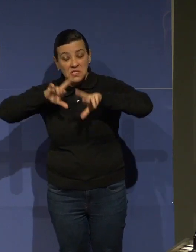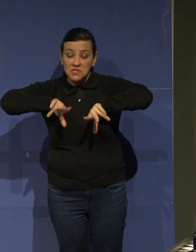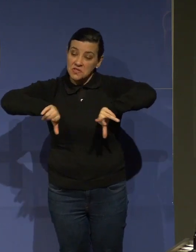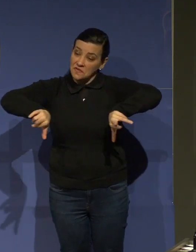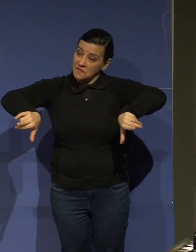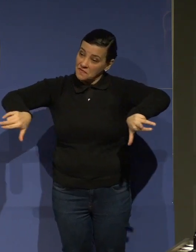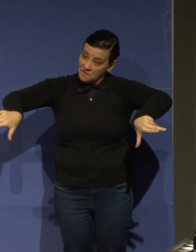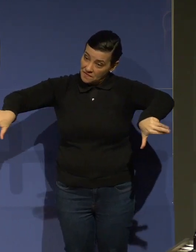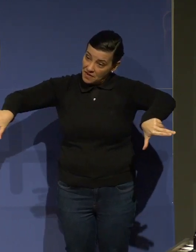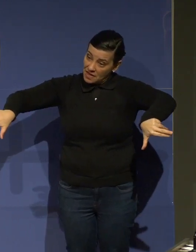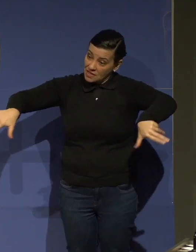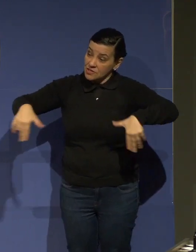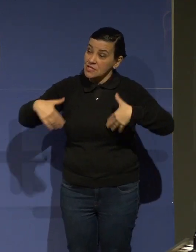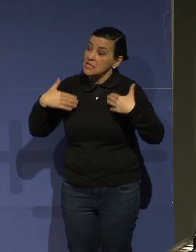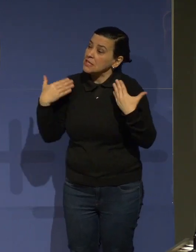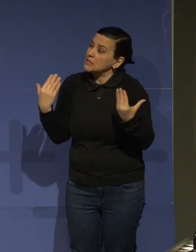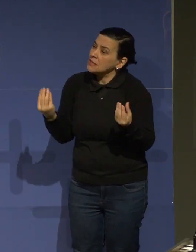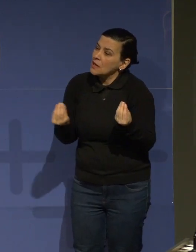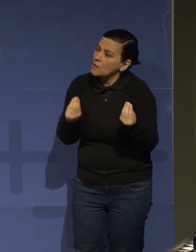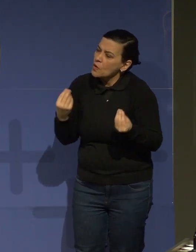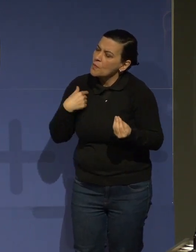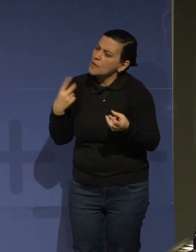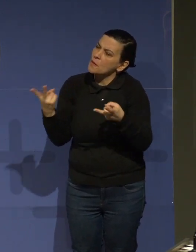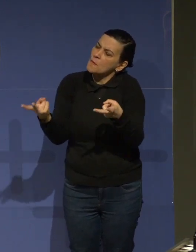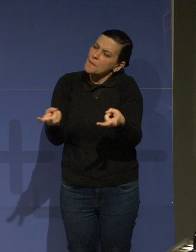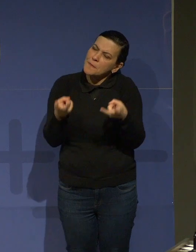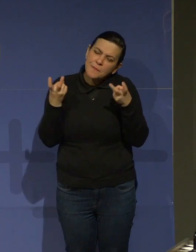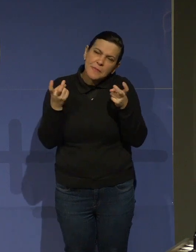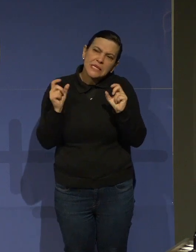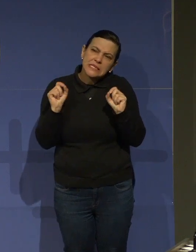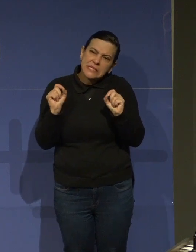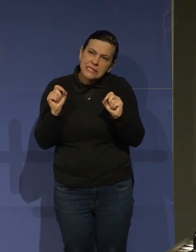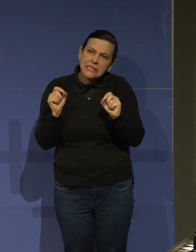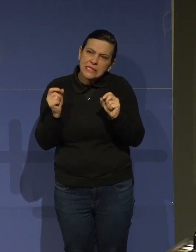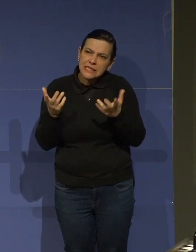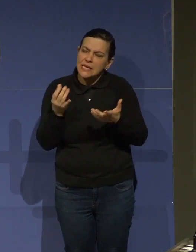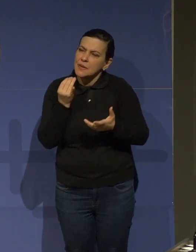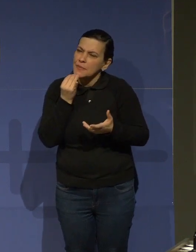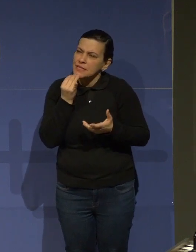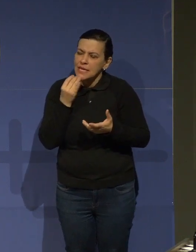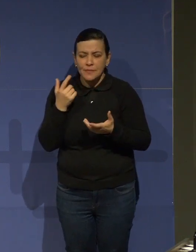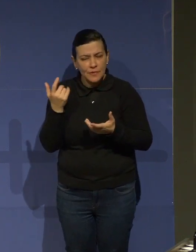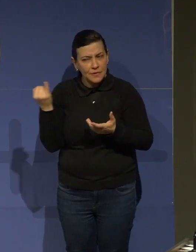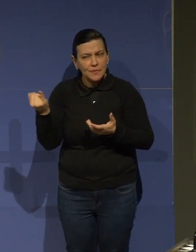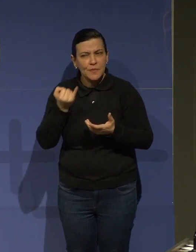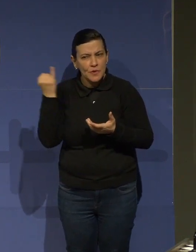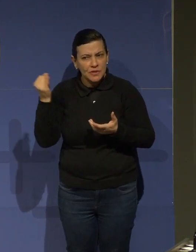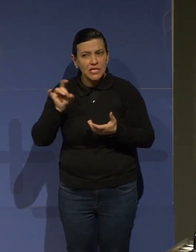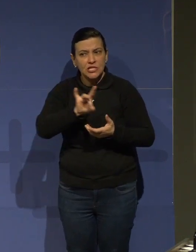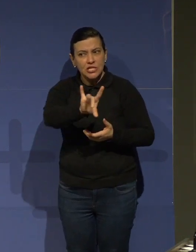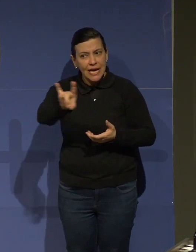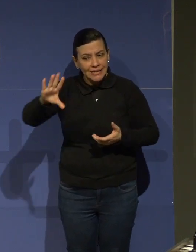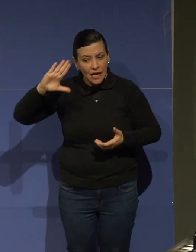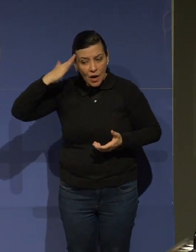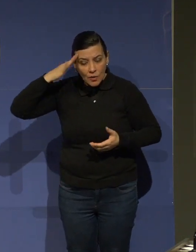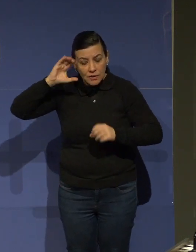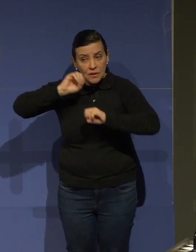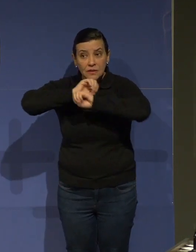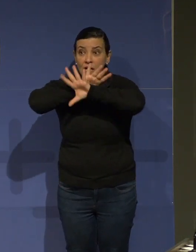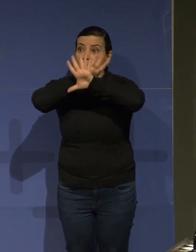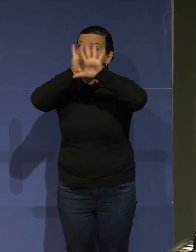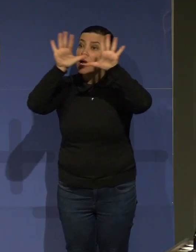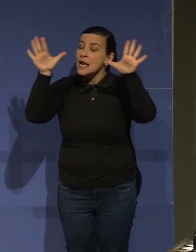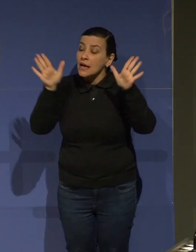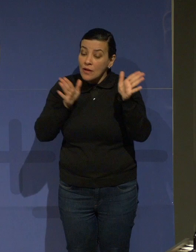diferentes fatores. Então, algo que eu percebo sempre que a gente está falando de acessibilidade, é muito bom a gente deixar claro do que a gente está falando e qual